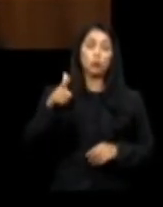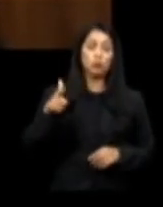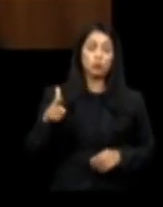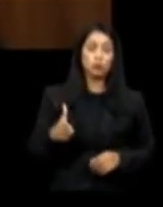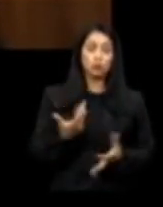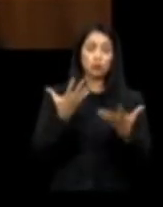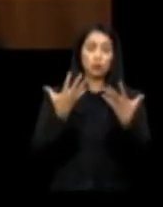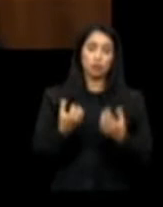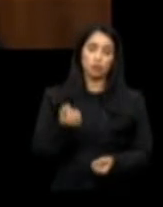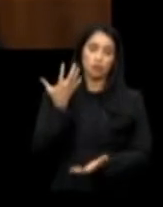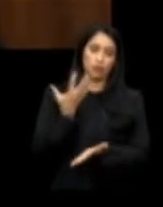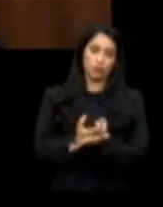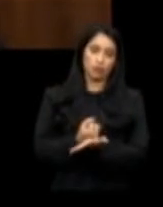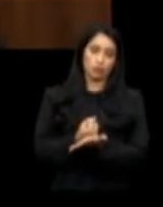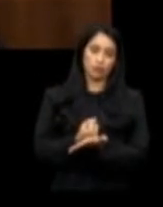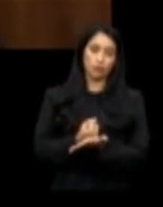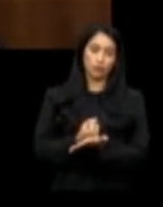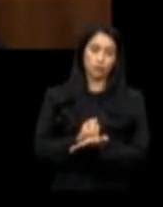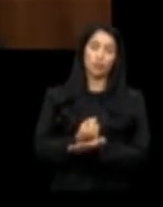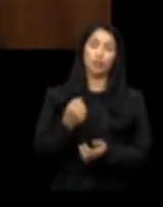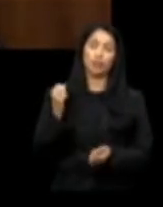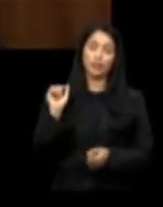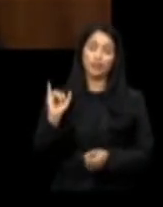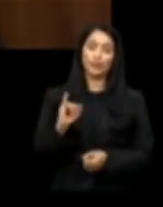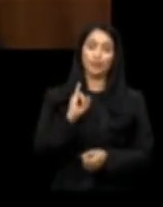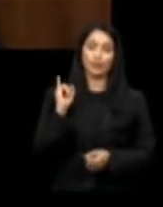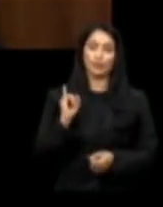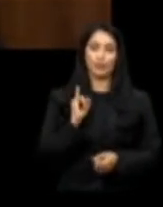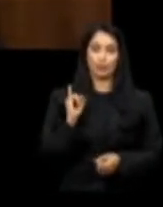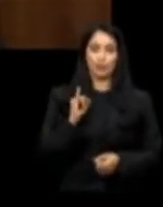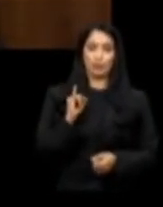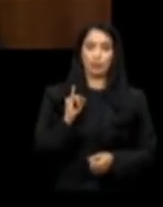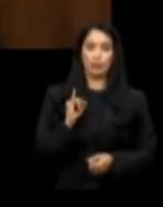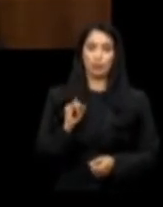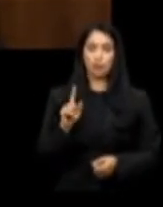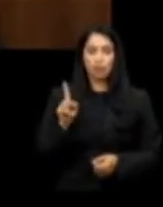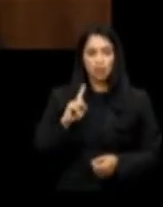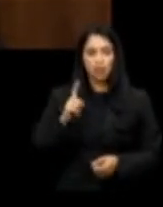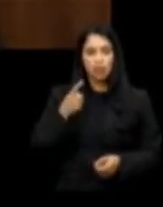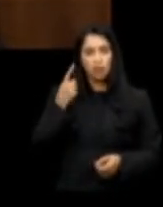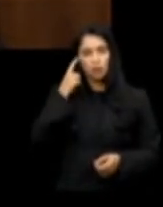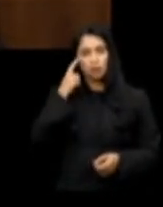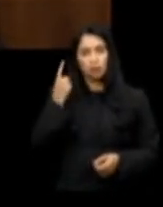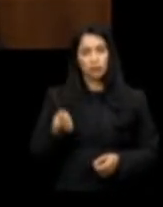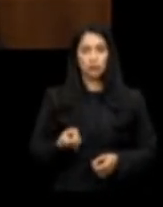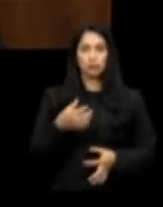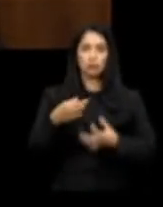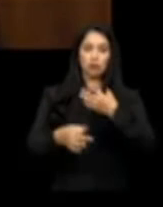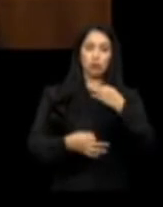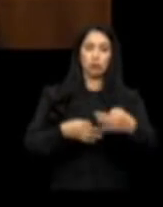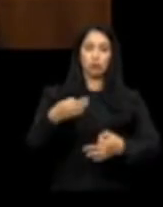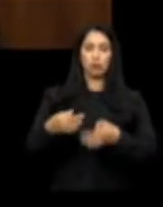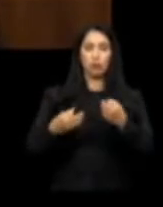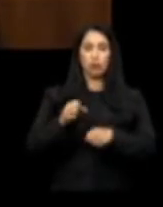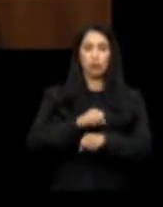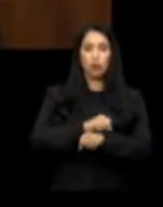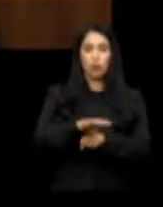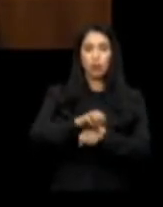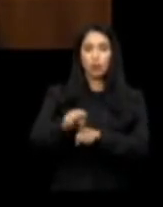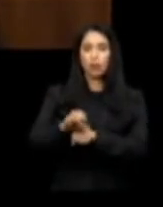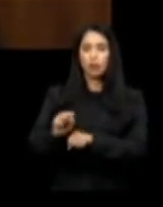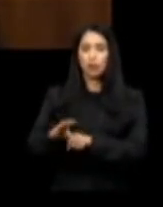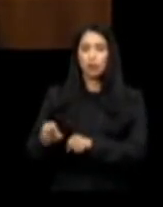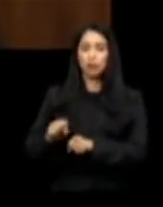a chave da questão. Nesse aspecto, anoto brevemente que não merece prosperar o argumento de que o compartilhamento autorizado